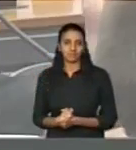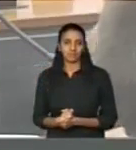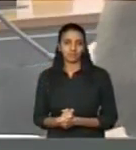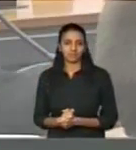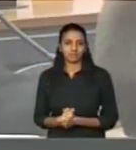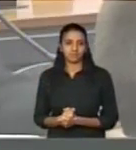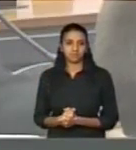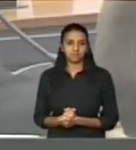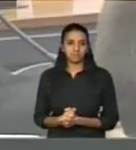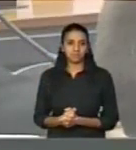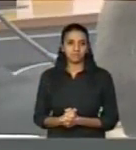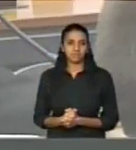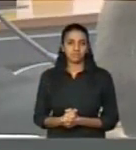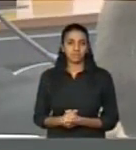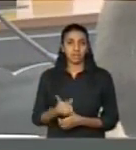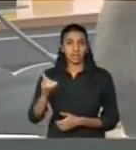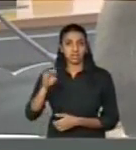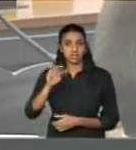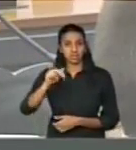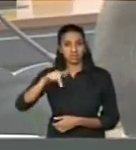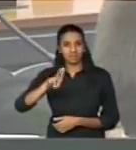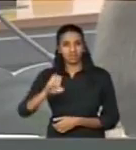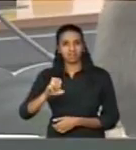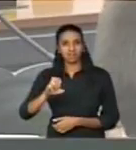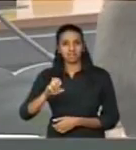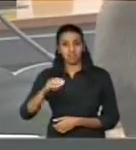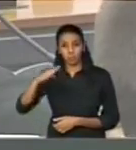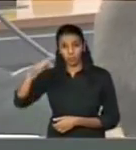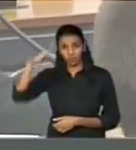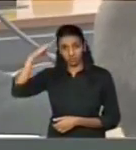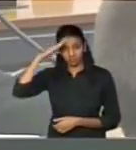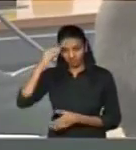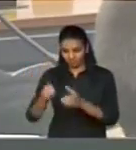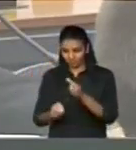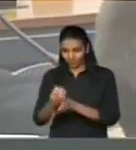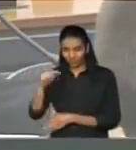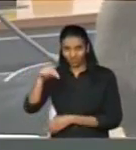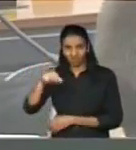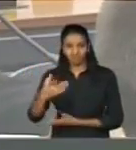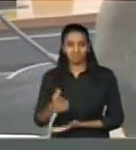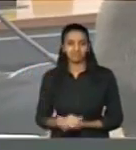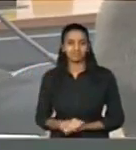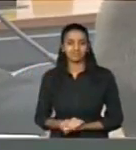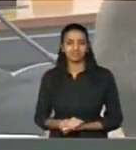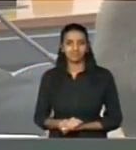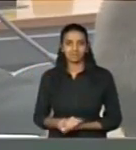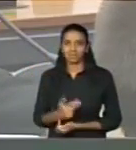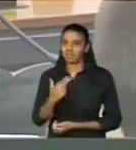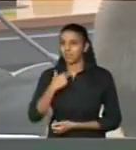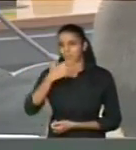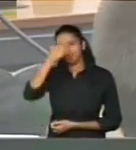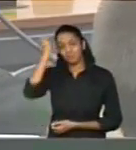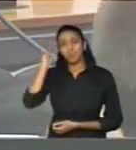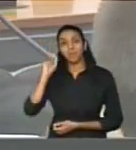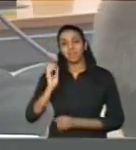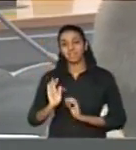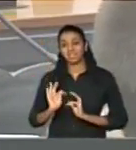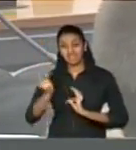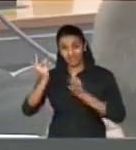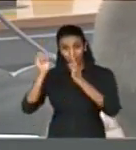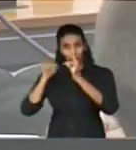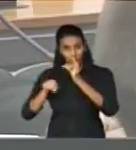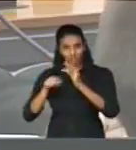desse tanque tão especial que foi produzido pelo nosso Exército. Não podemos esquecer, senhor ministro, tecnologia é algo